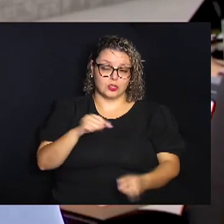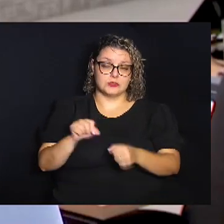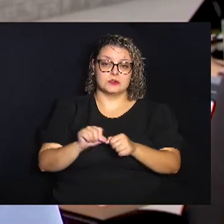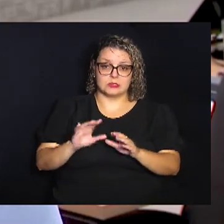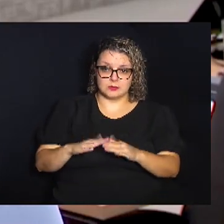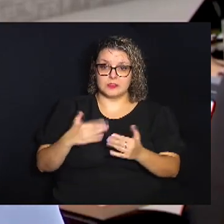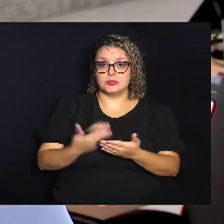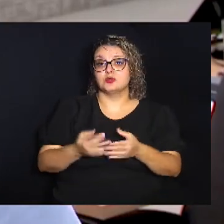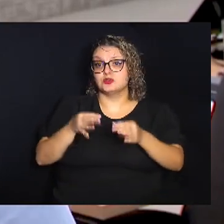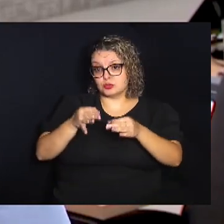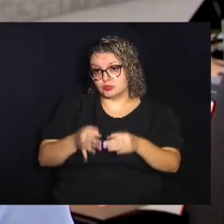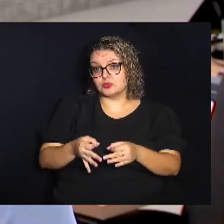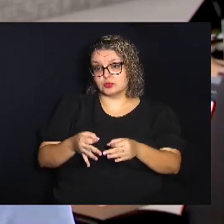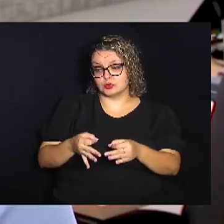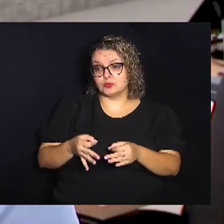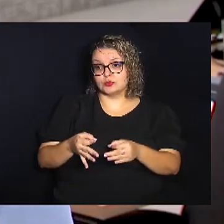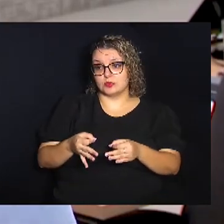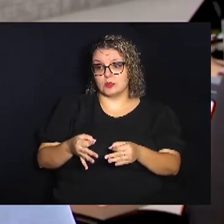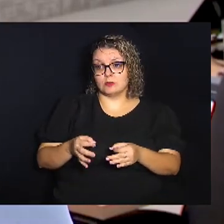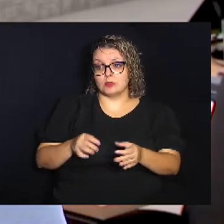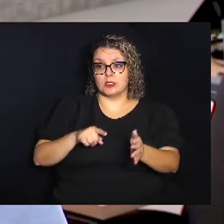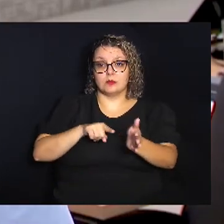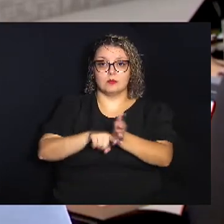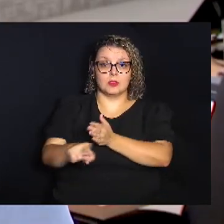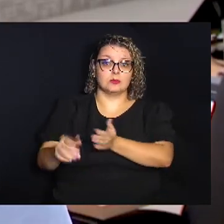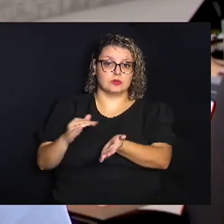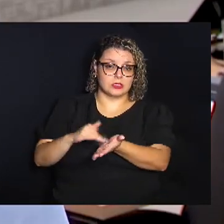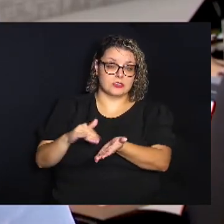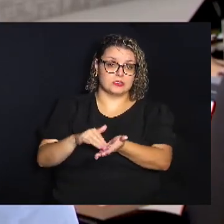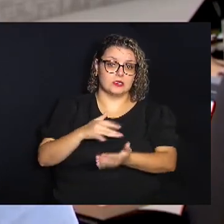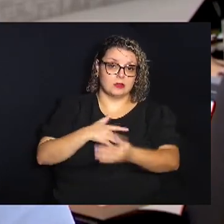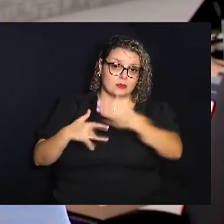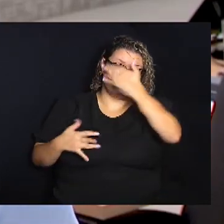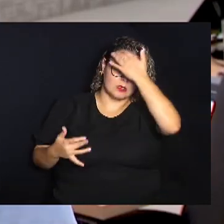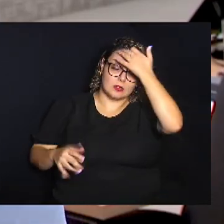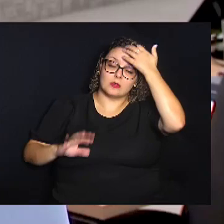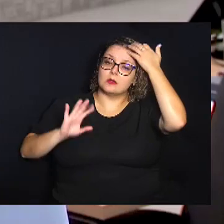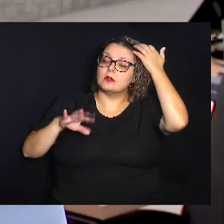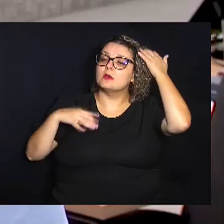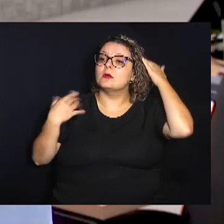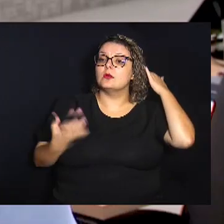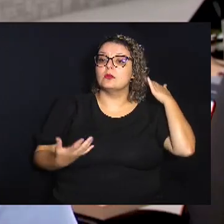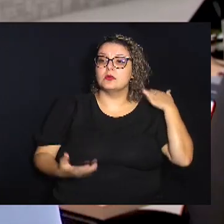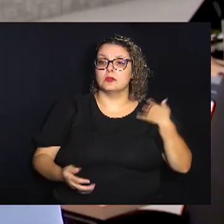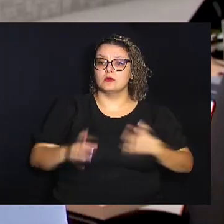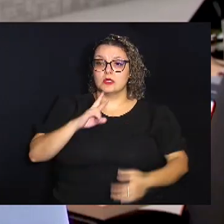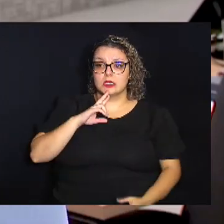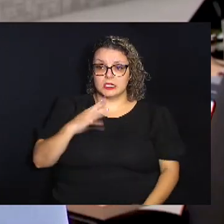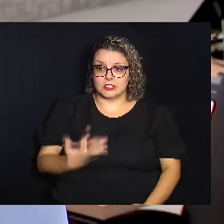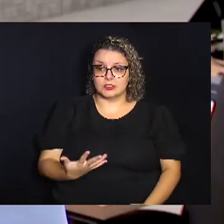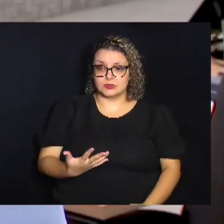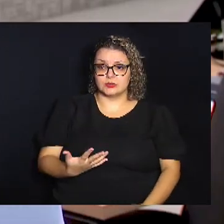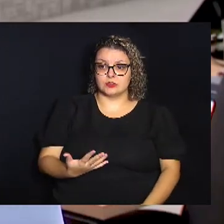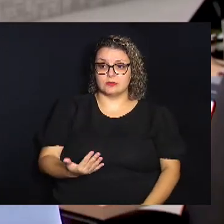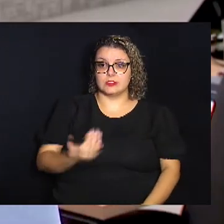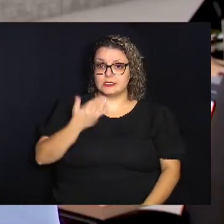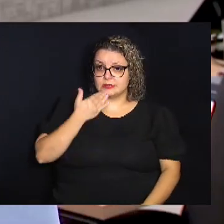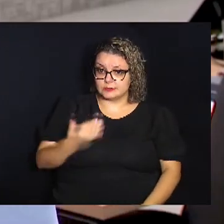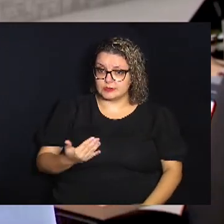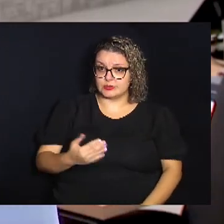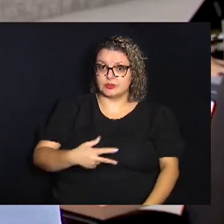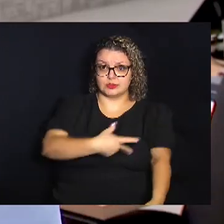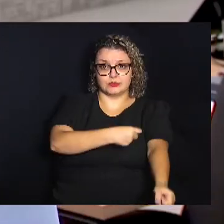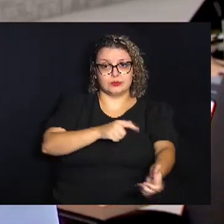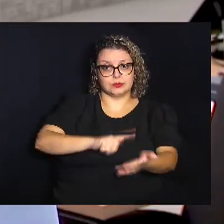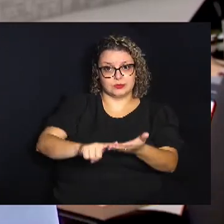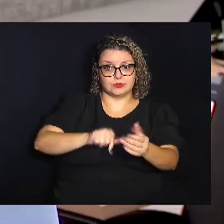requerimento justamente para isso, para questionar a Secretaria Municipal de Saúde, quando que ela vai resolver essa demanda sobre a hemodiálise no